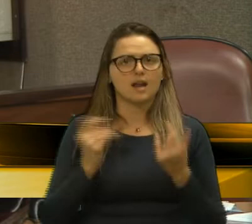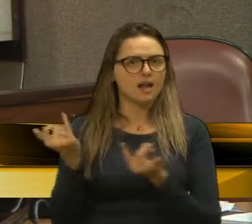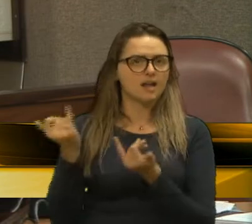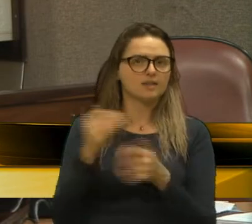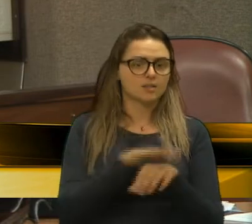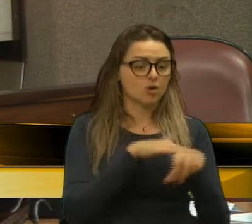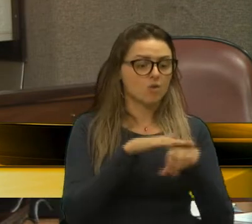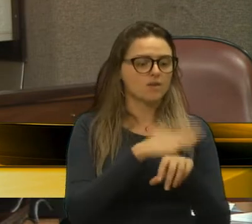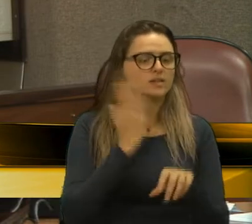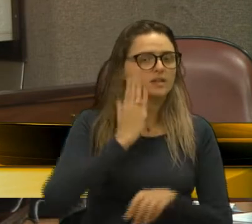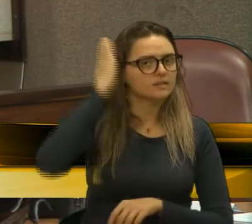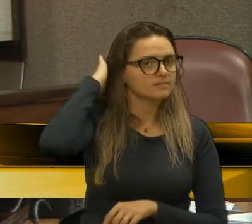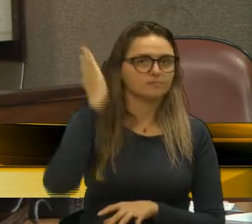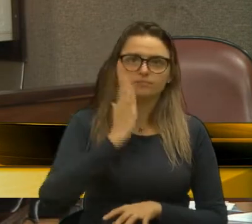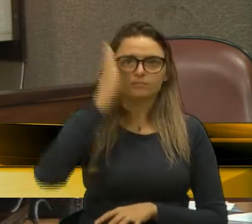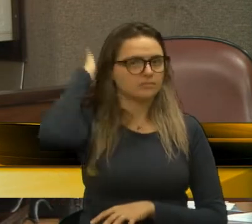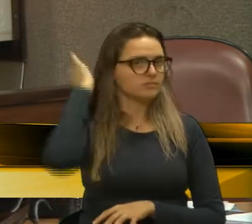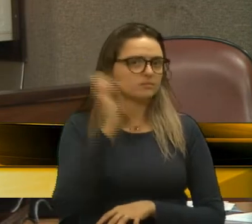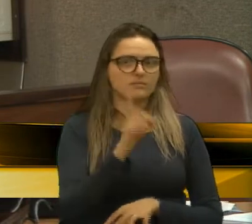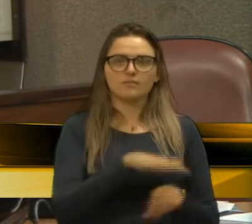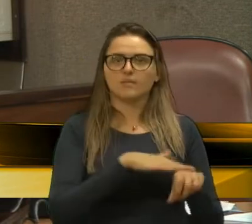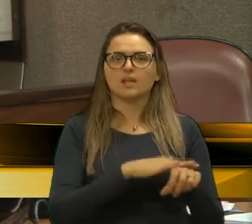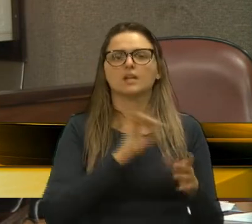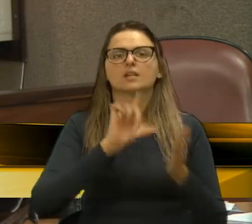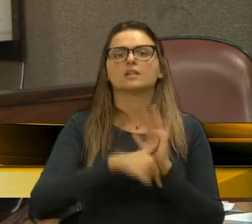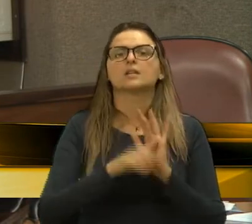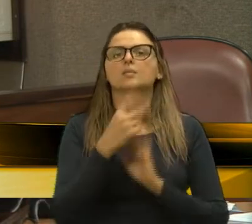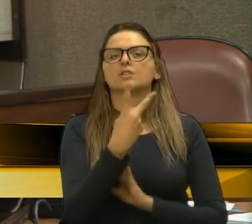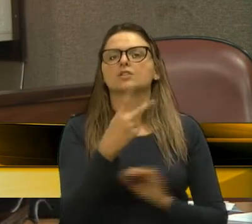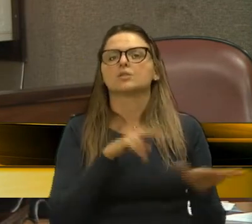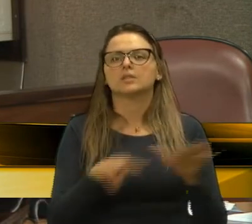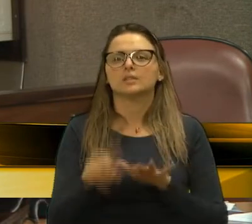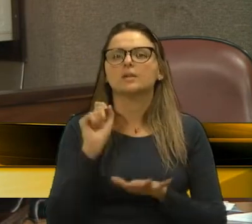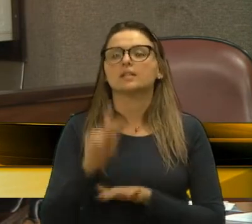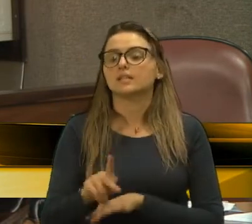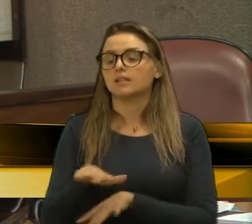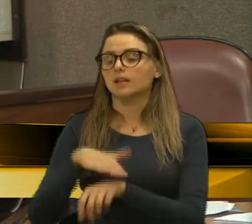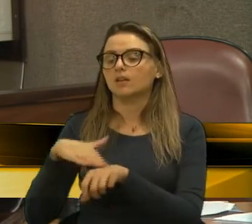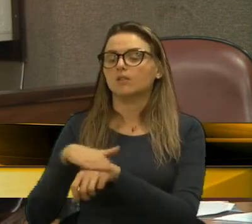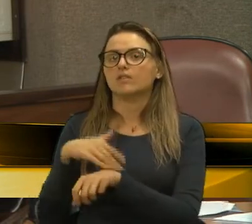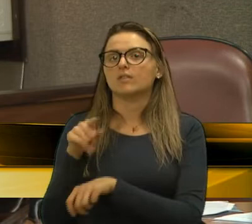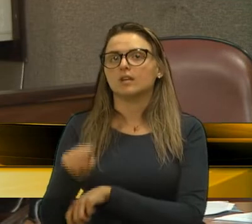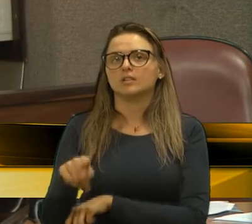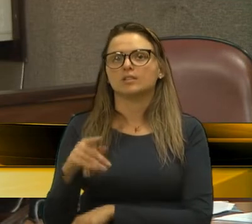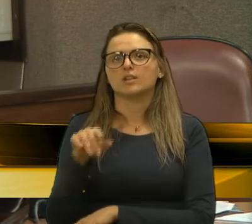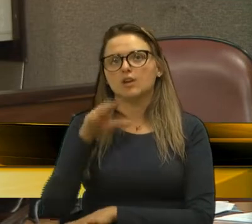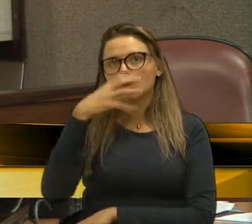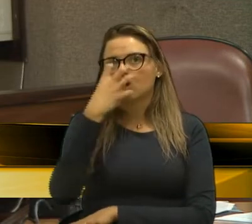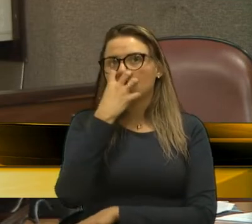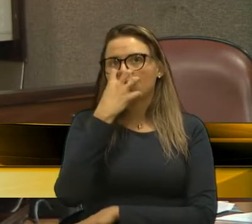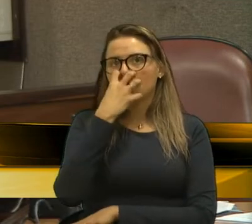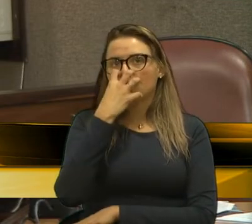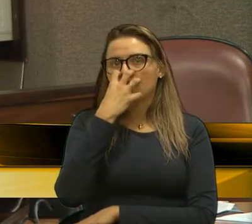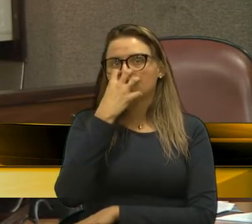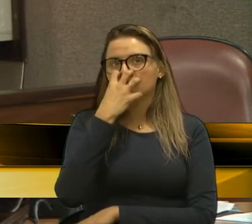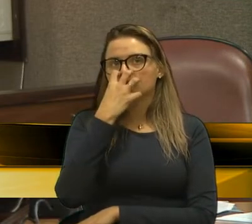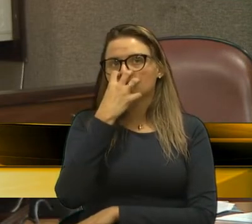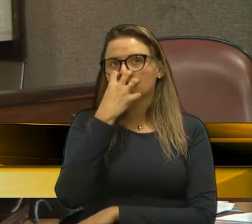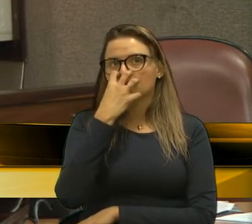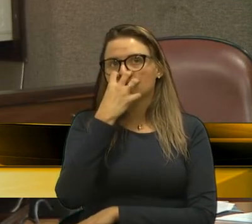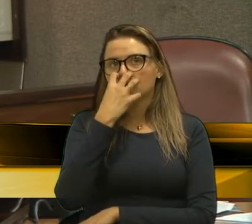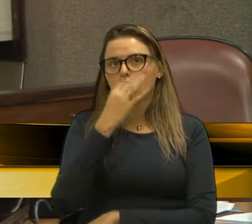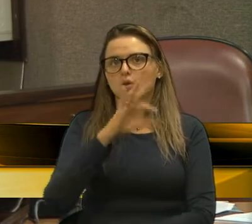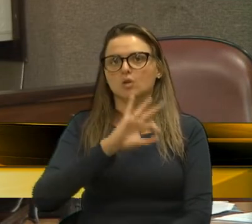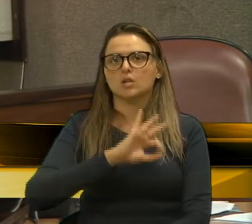atendeu eles duas semanas depois que o prefeito recebe o cachorro brigada